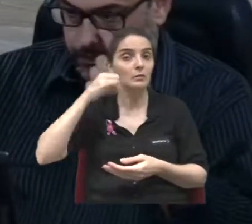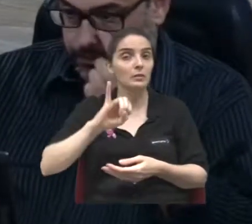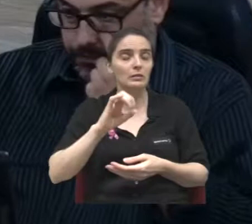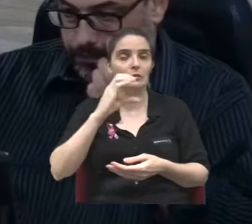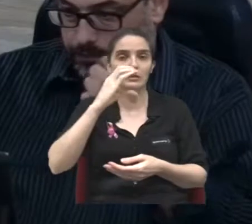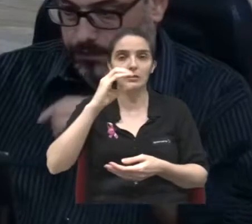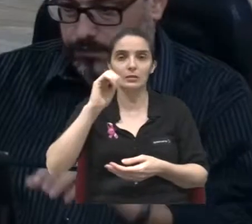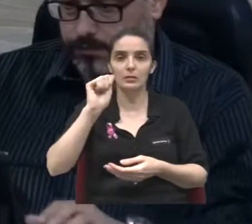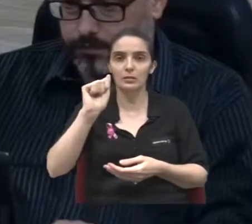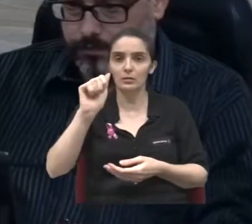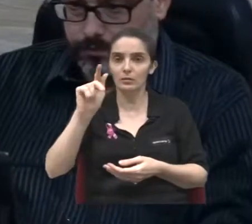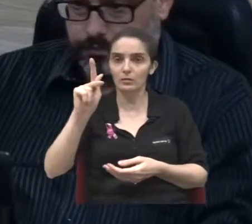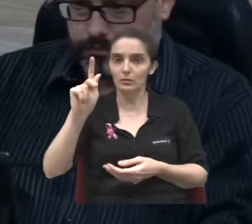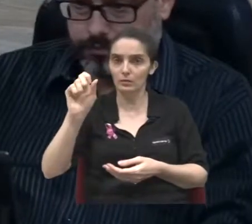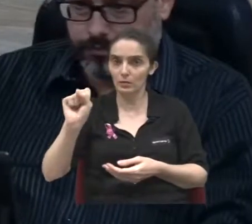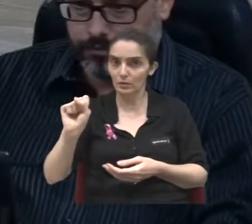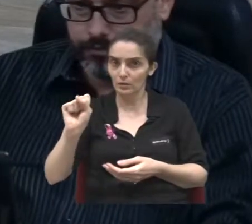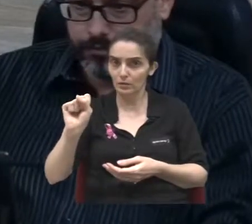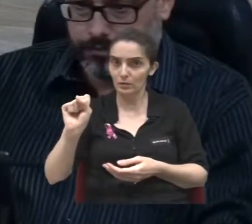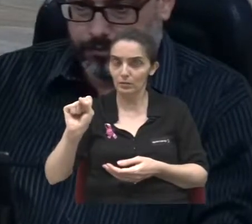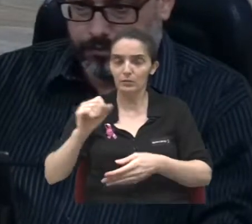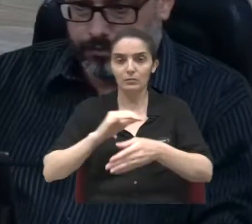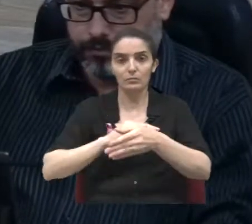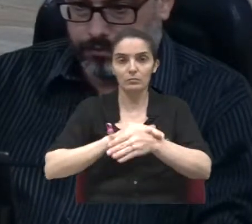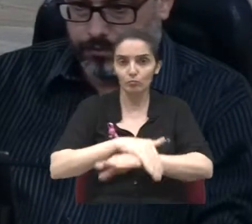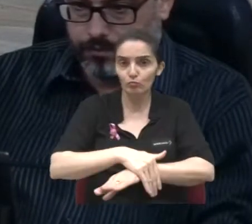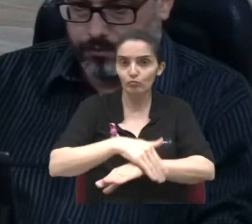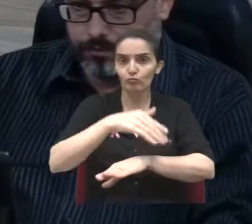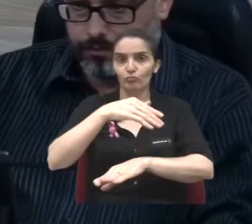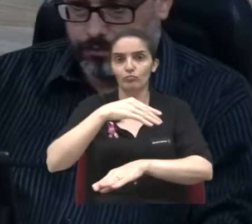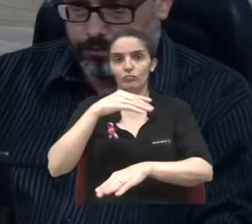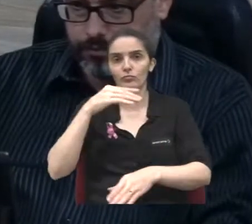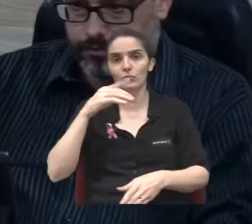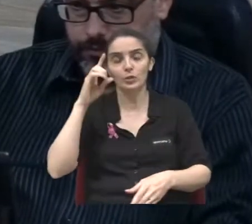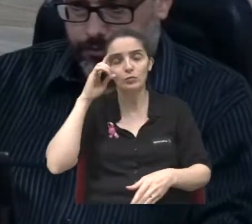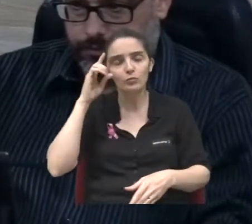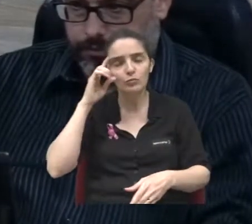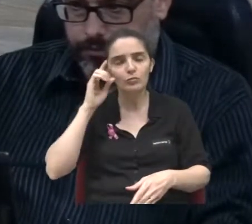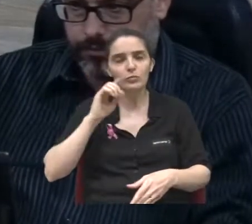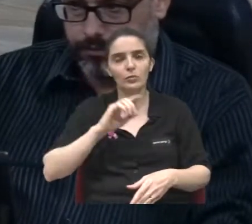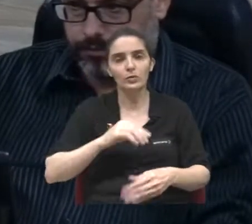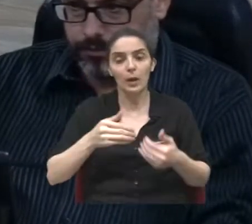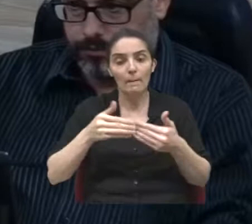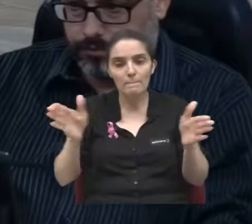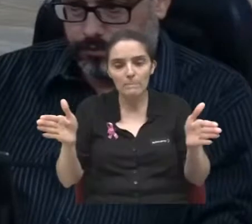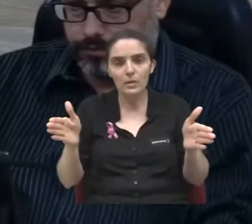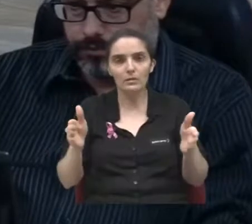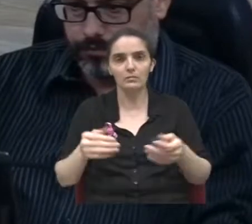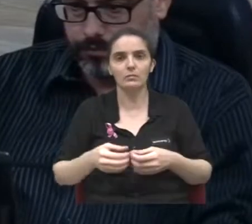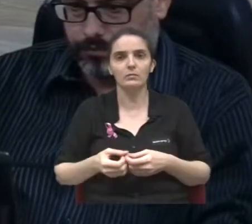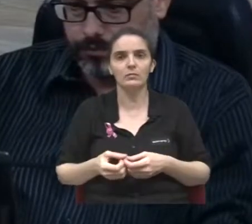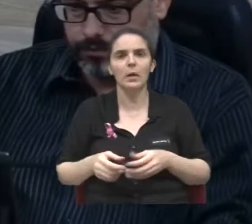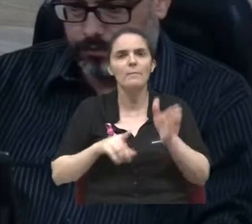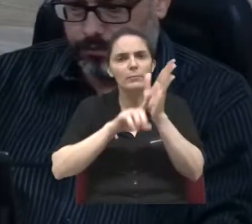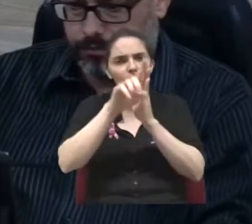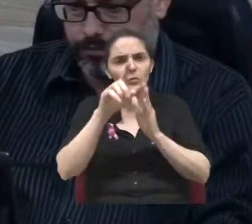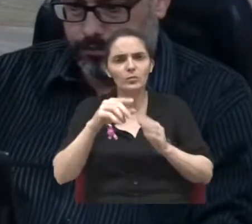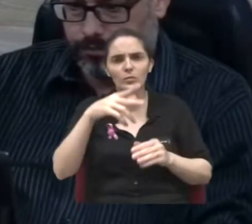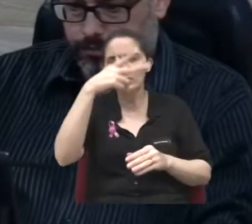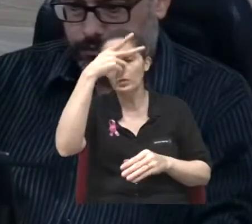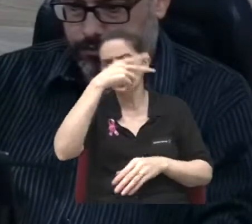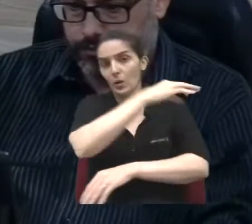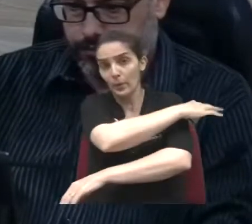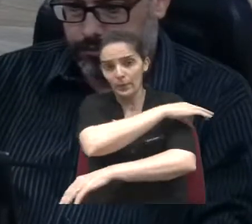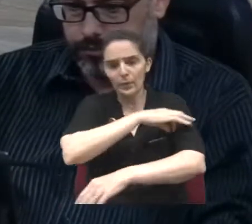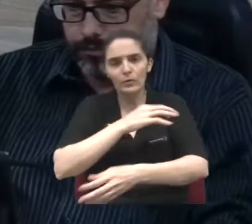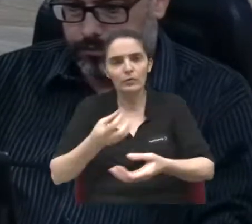para o prefeito, para que nós possamos ter essas informações, a situação, e poder cobrar realmente, como a doutora